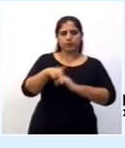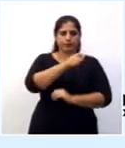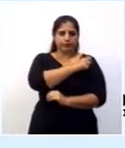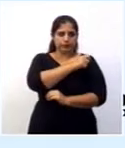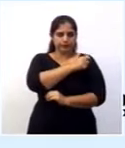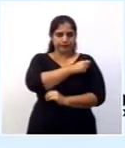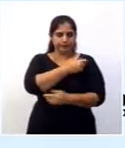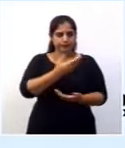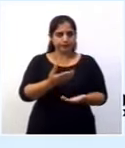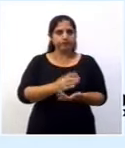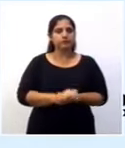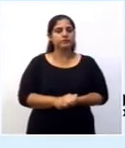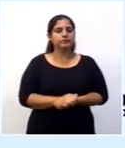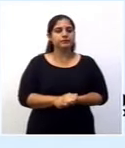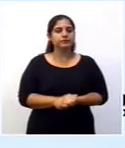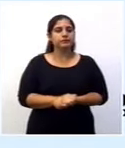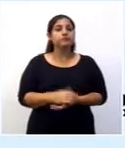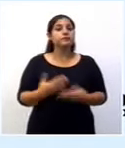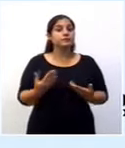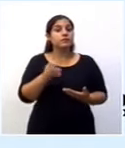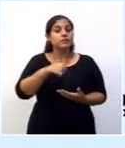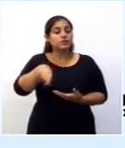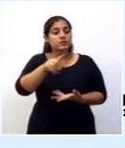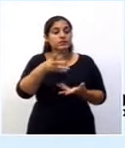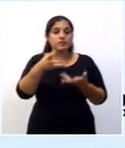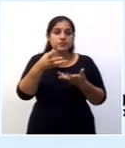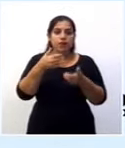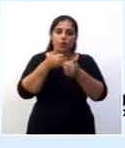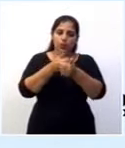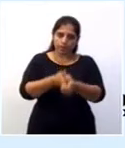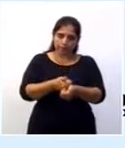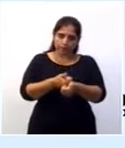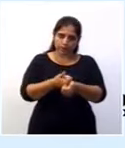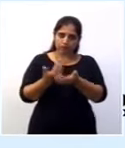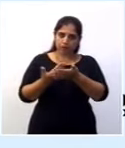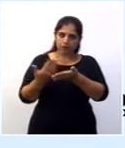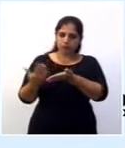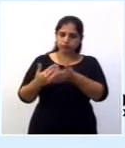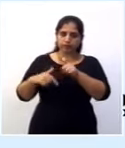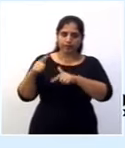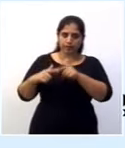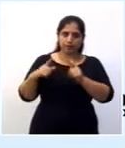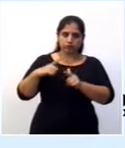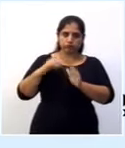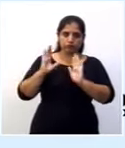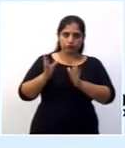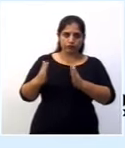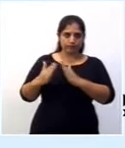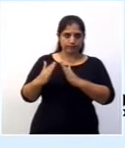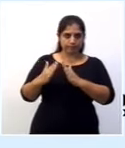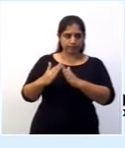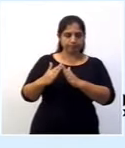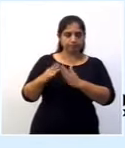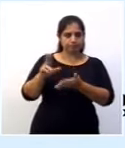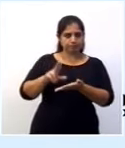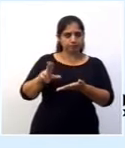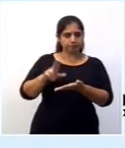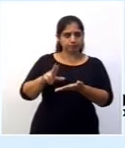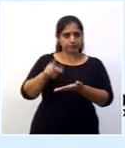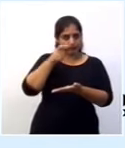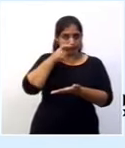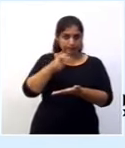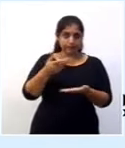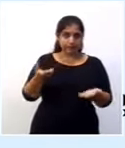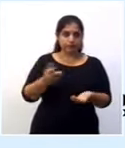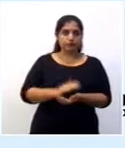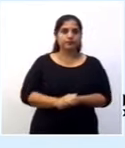alunos. Então, se vocês quiserem acompanhar a aula aí com o material que vocês têm aí em casa, é interessante,